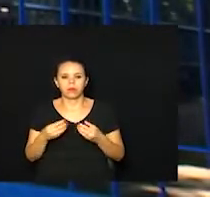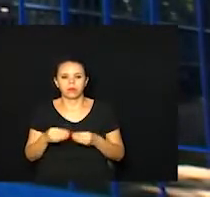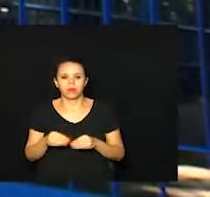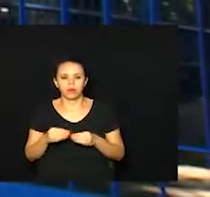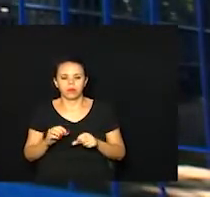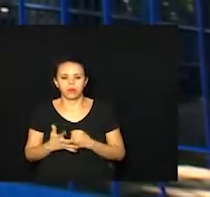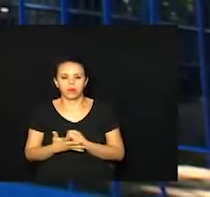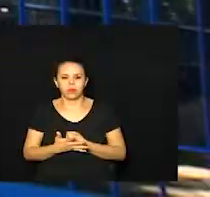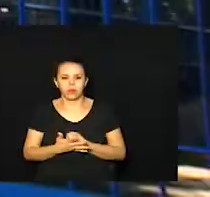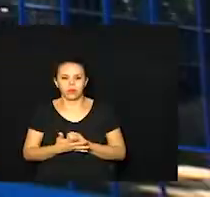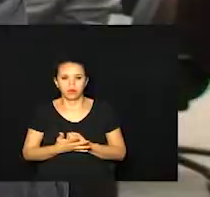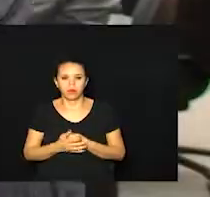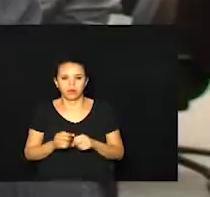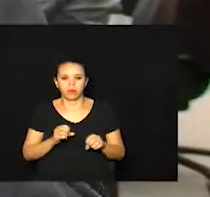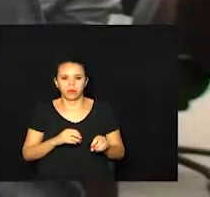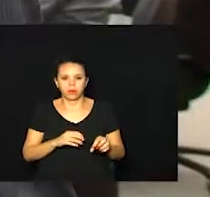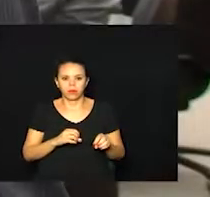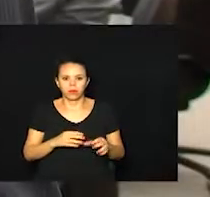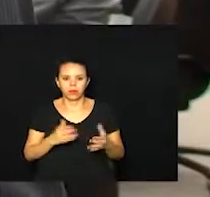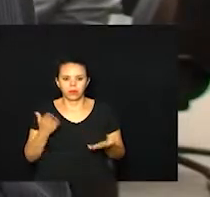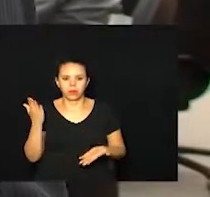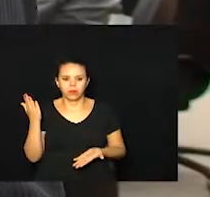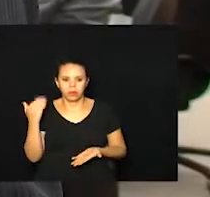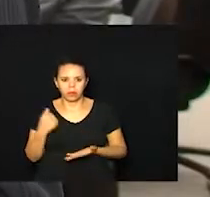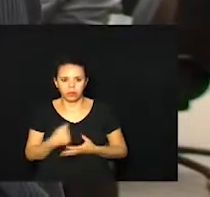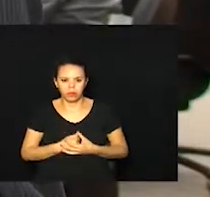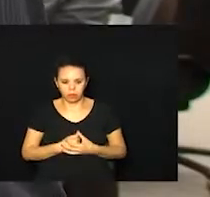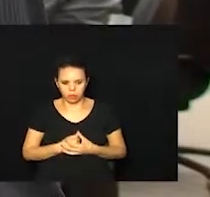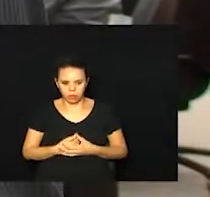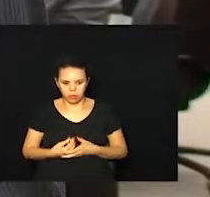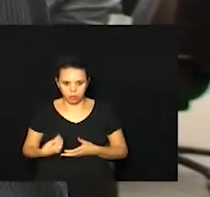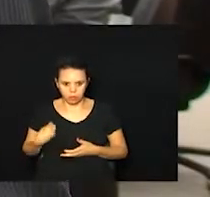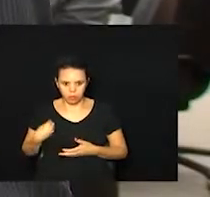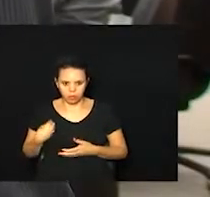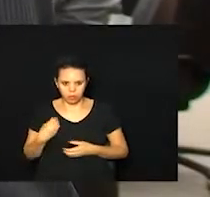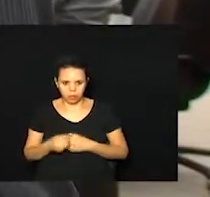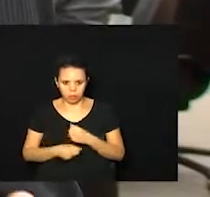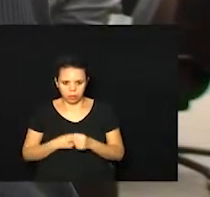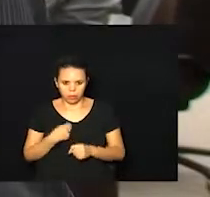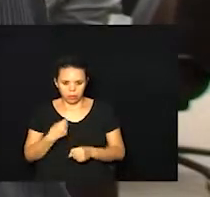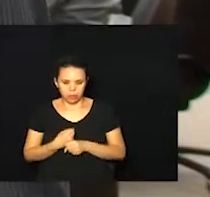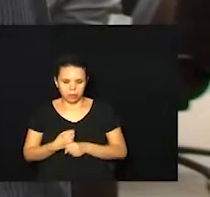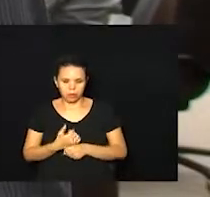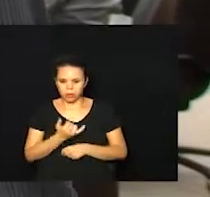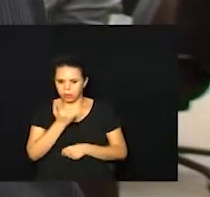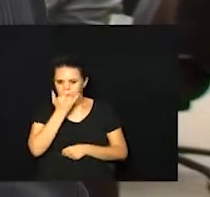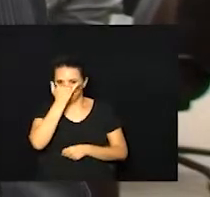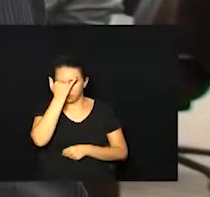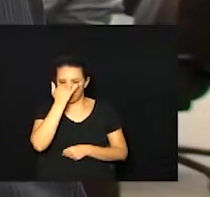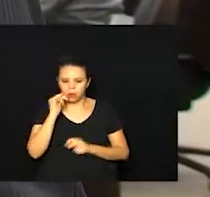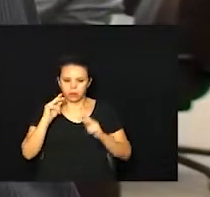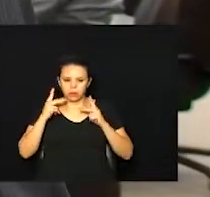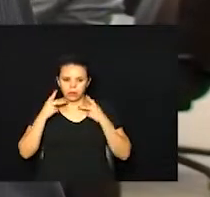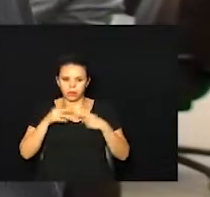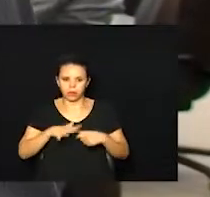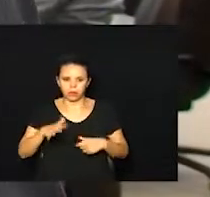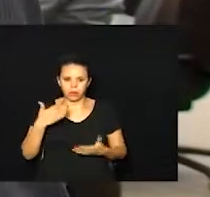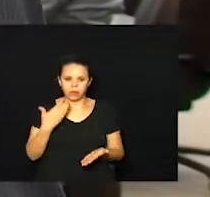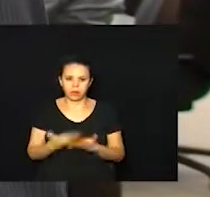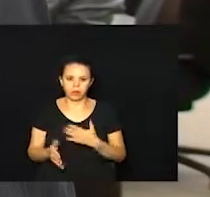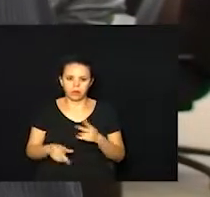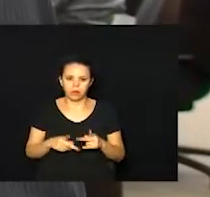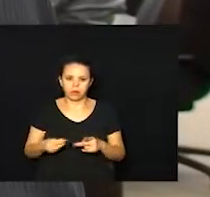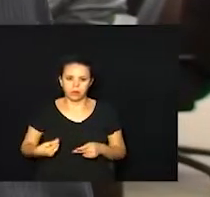pandemia na educação. Nós sabemos que nós vivemos um ano de uma tragédia humanitária, nós perdemos